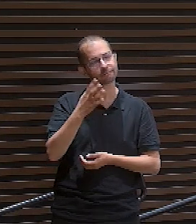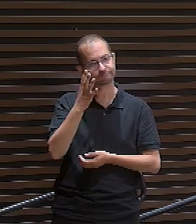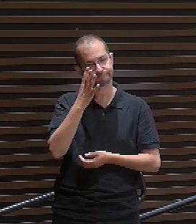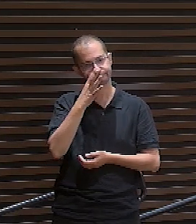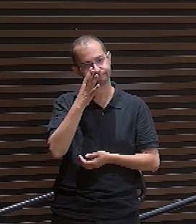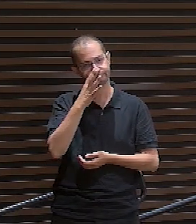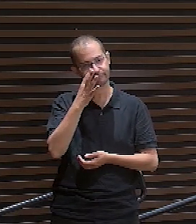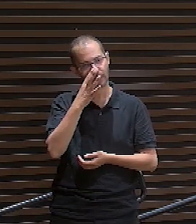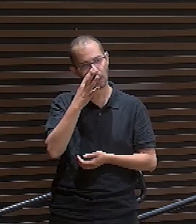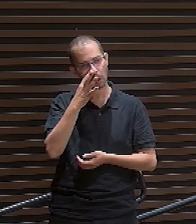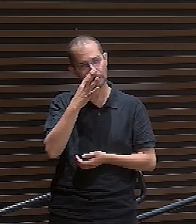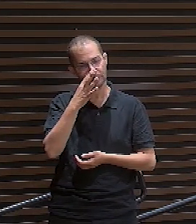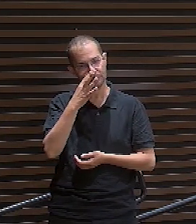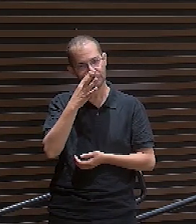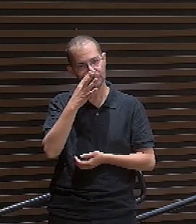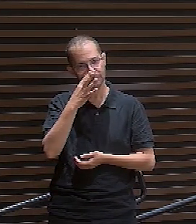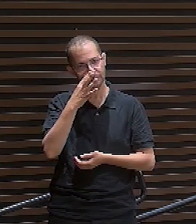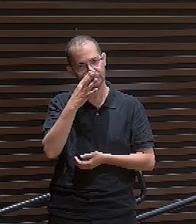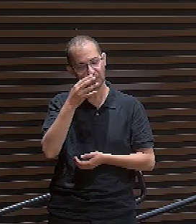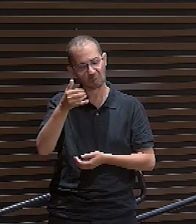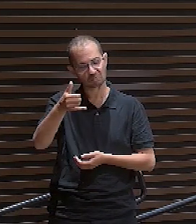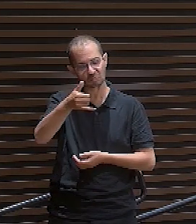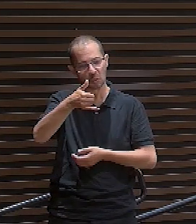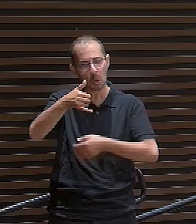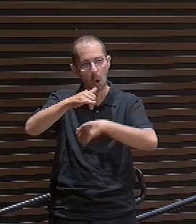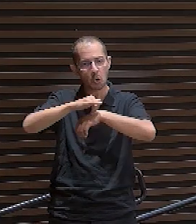apreciador da gordura.